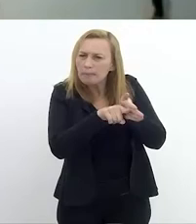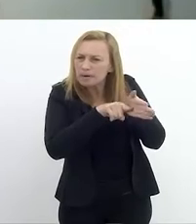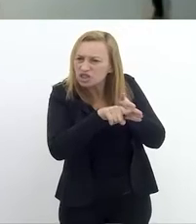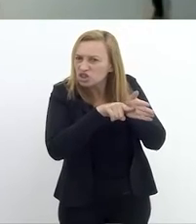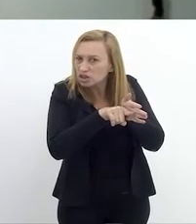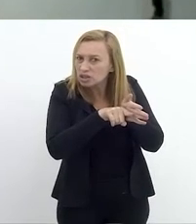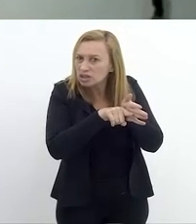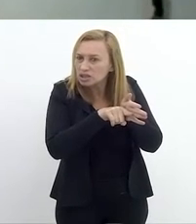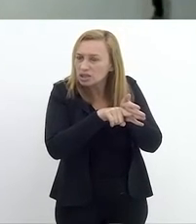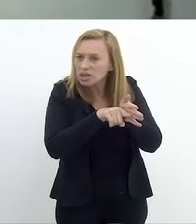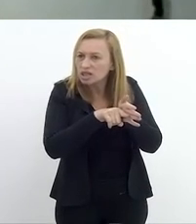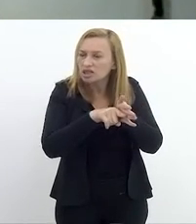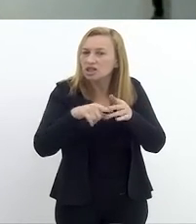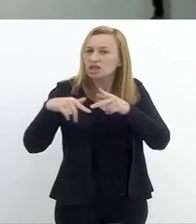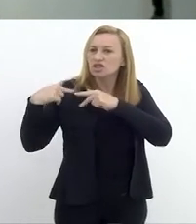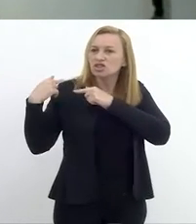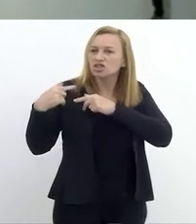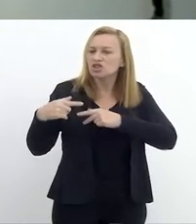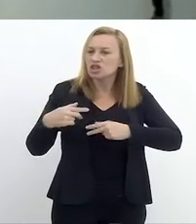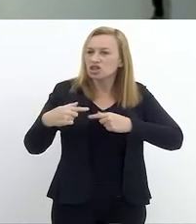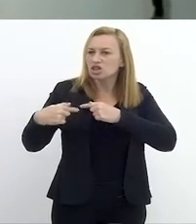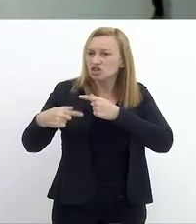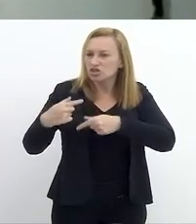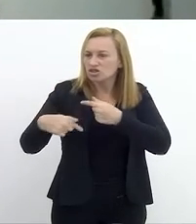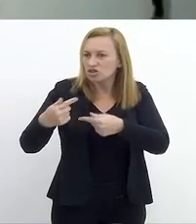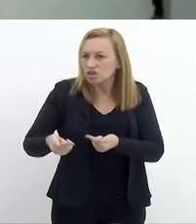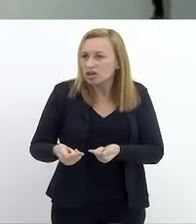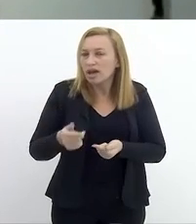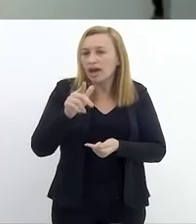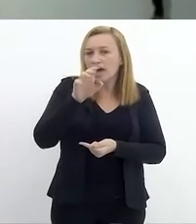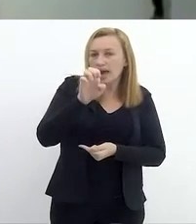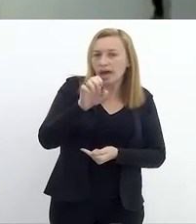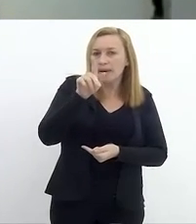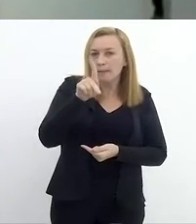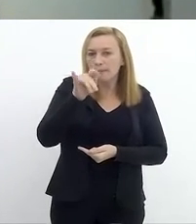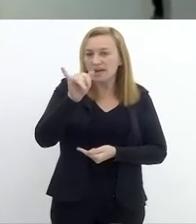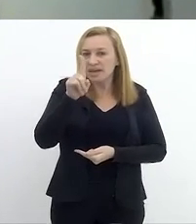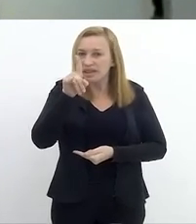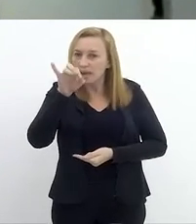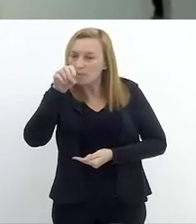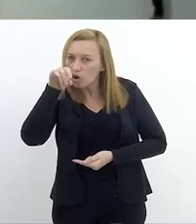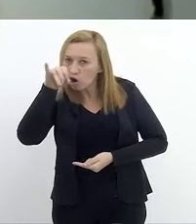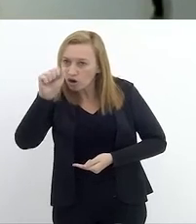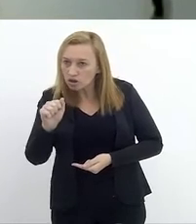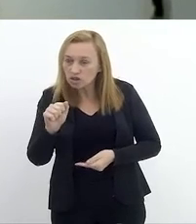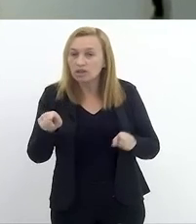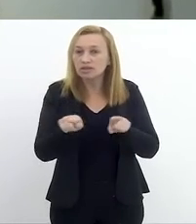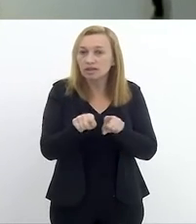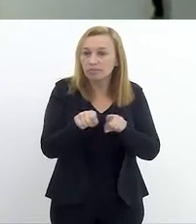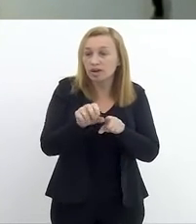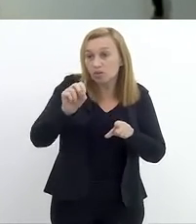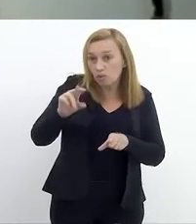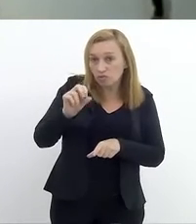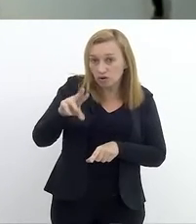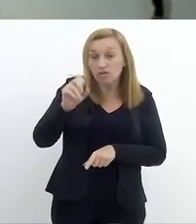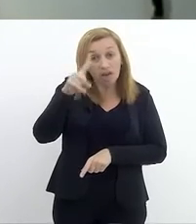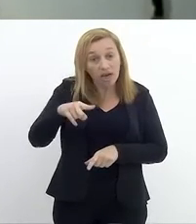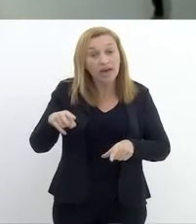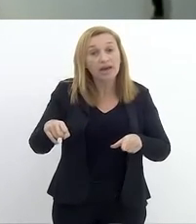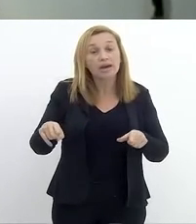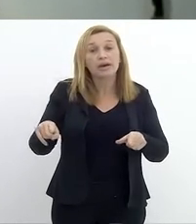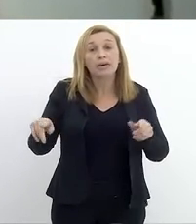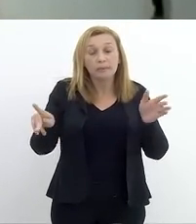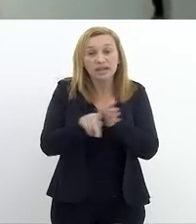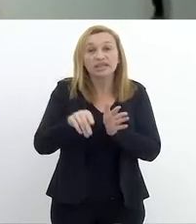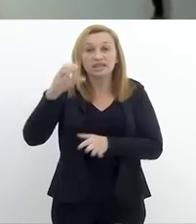da inovação. Então, para o público entender bem, pesquisa genética,